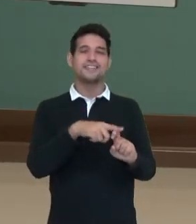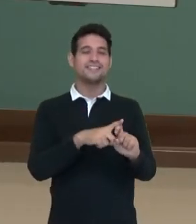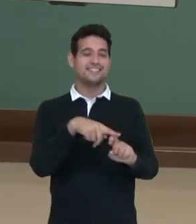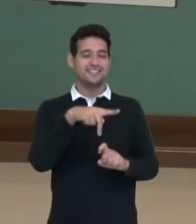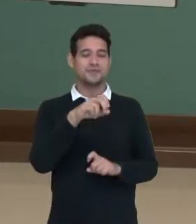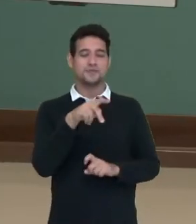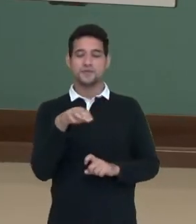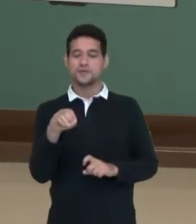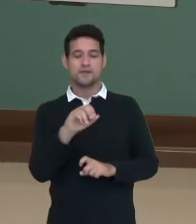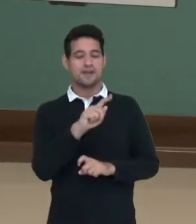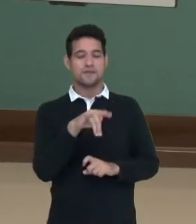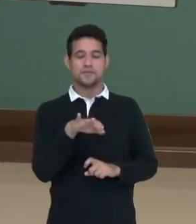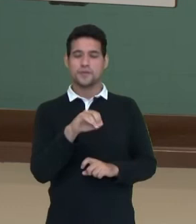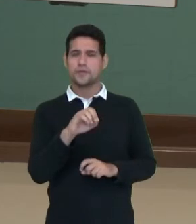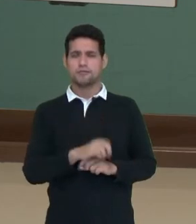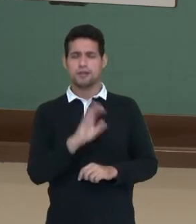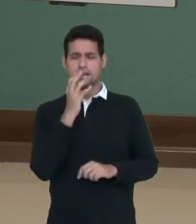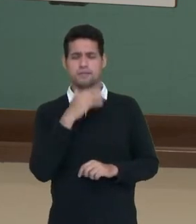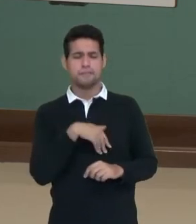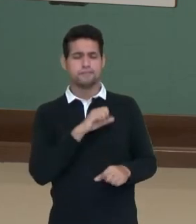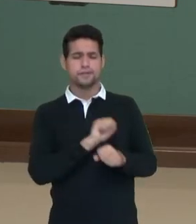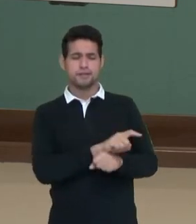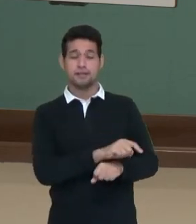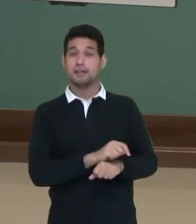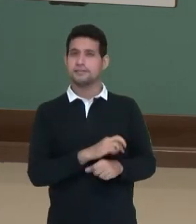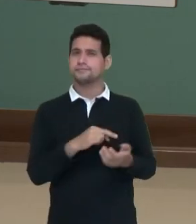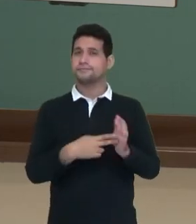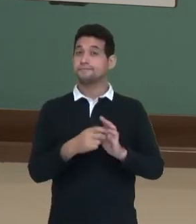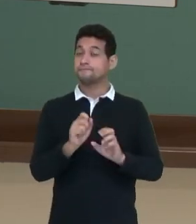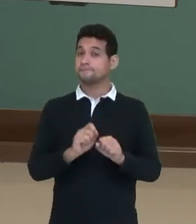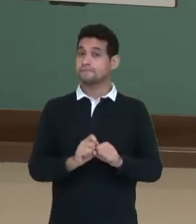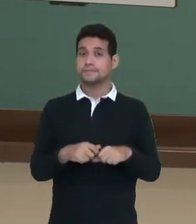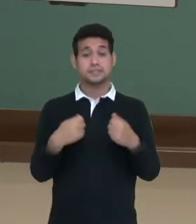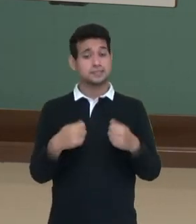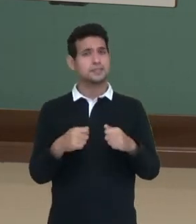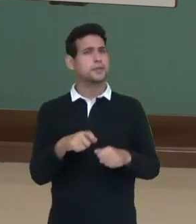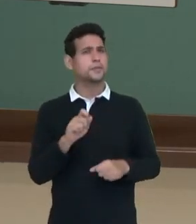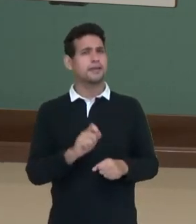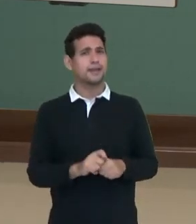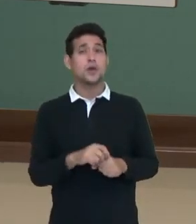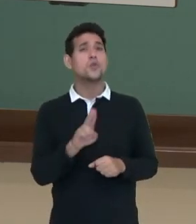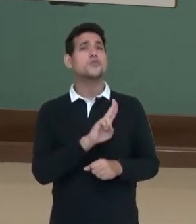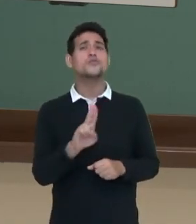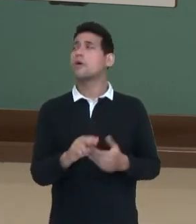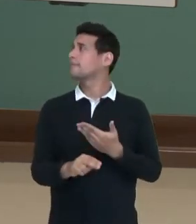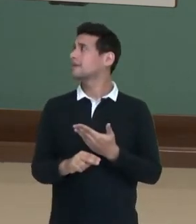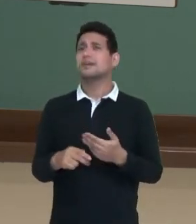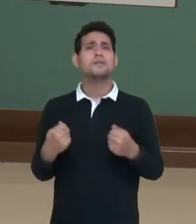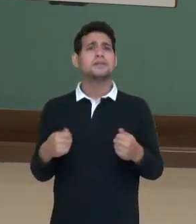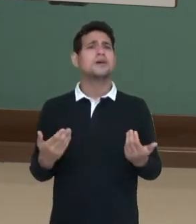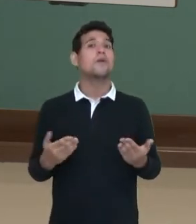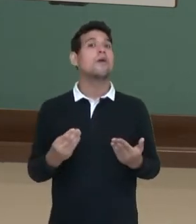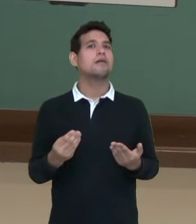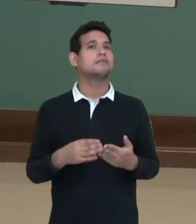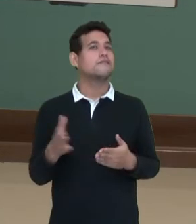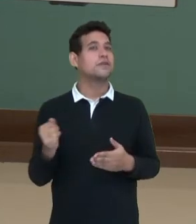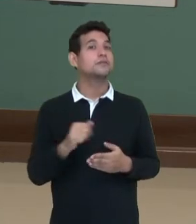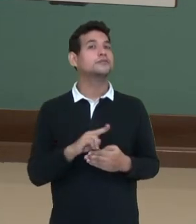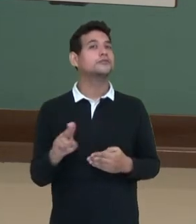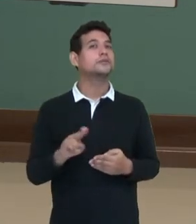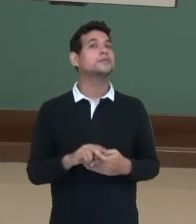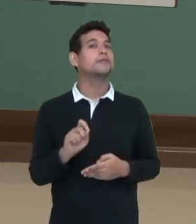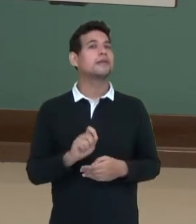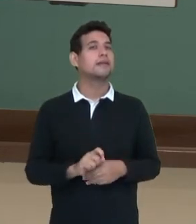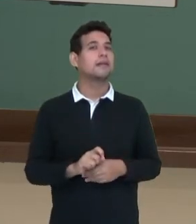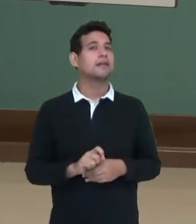né? O bichinho fica ali esperando, né? Aqui a posição, a gente precisava batizar ele, né? Dar um nome para ele, né? Que tal chamarmos esse animalzinho,